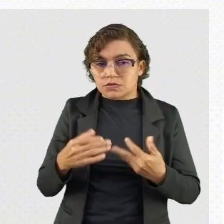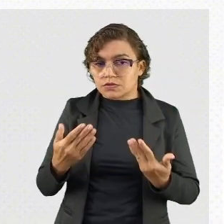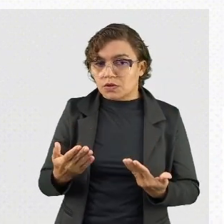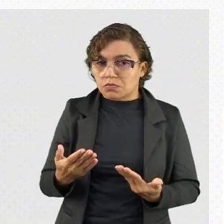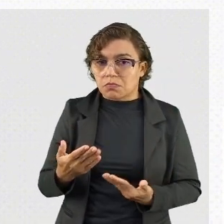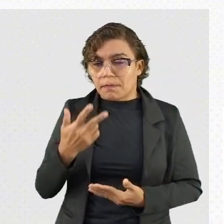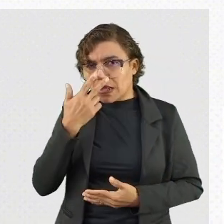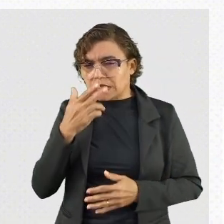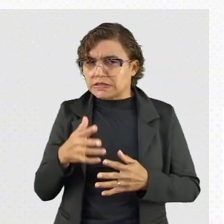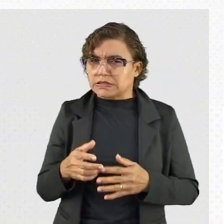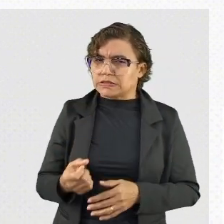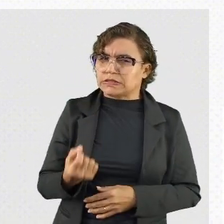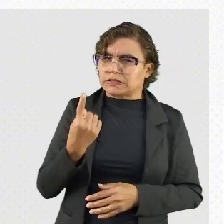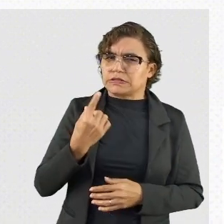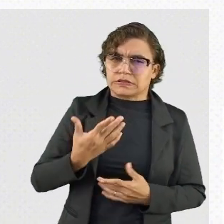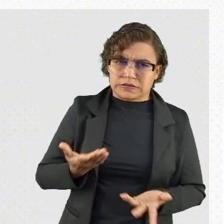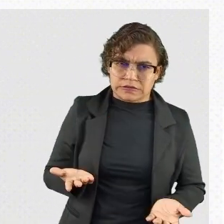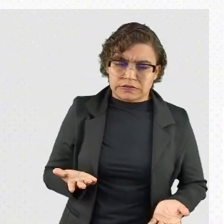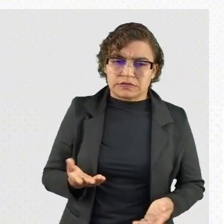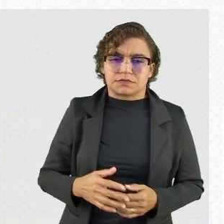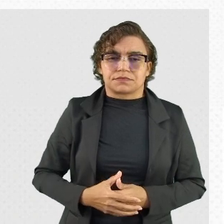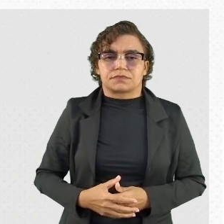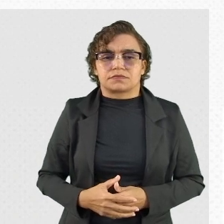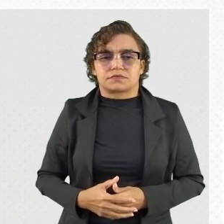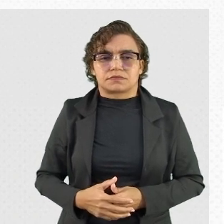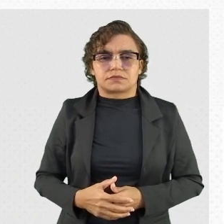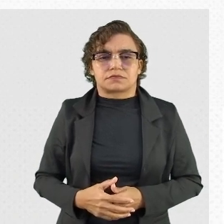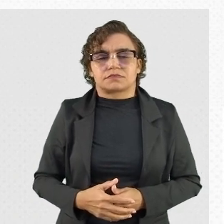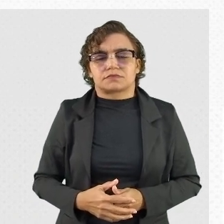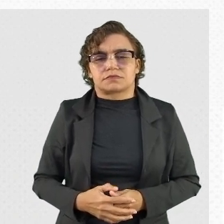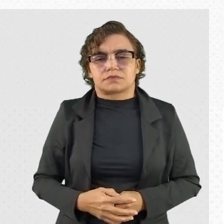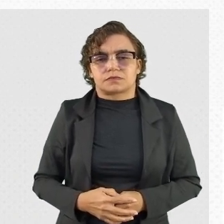um pouco estranha, né? Essa